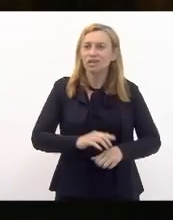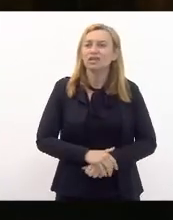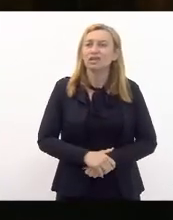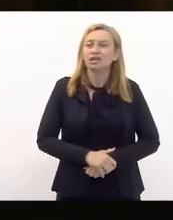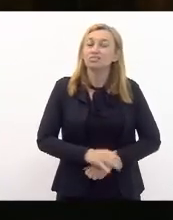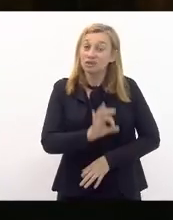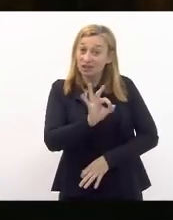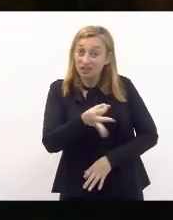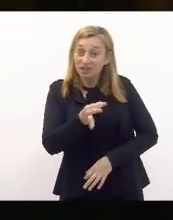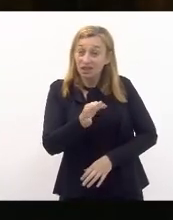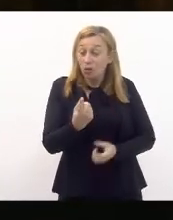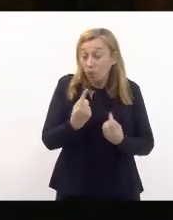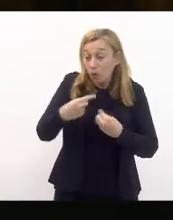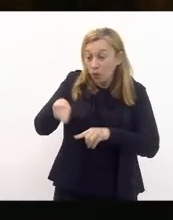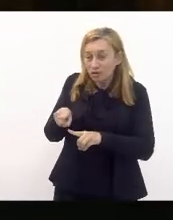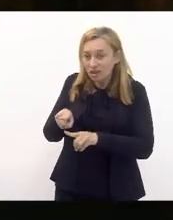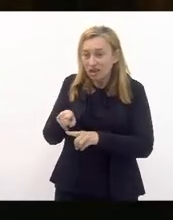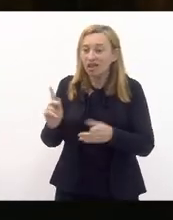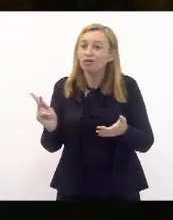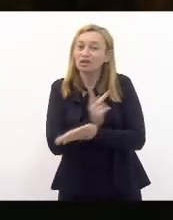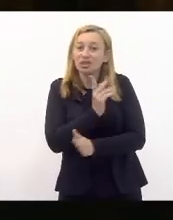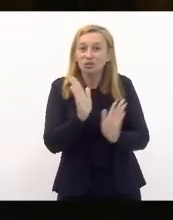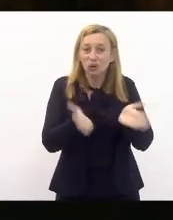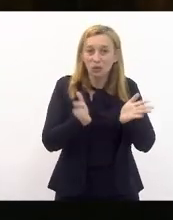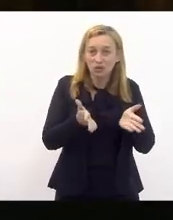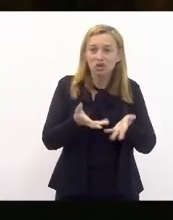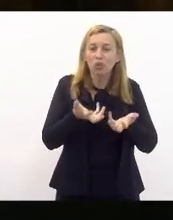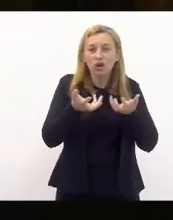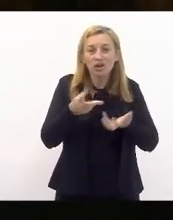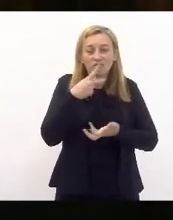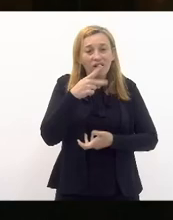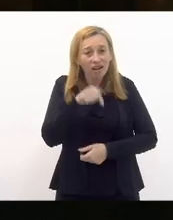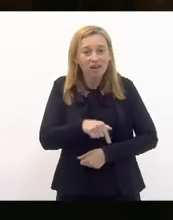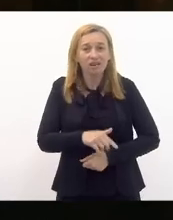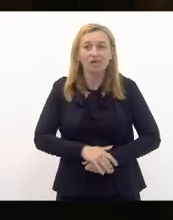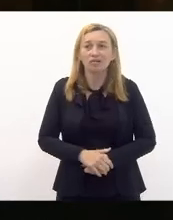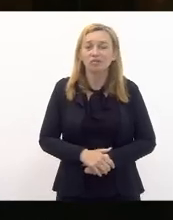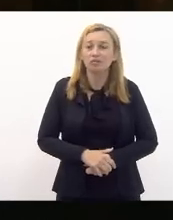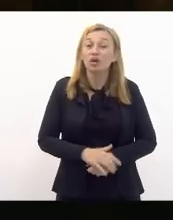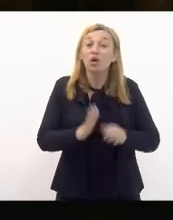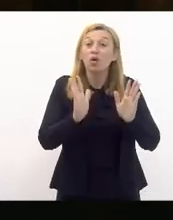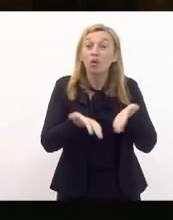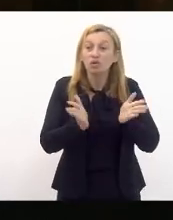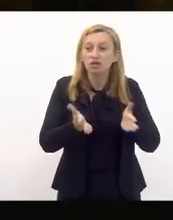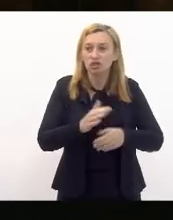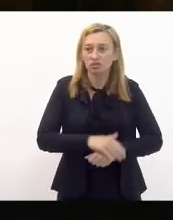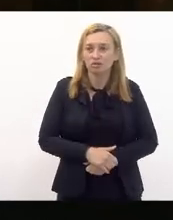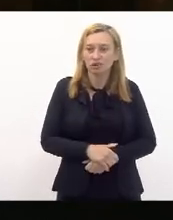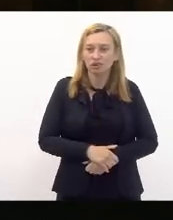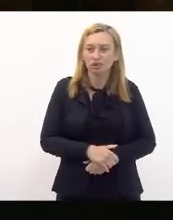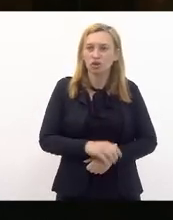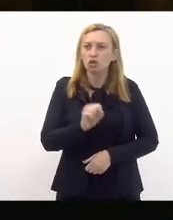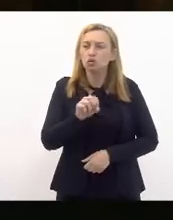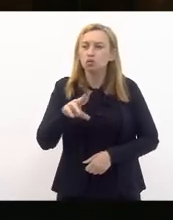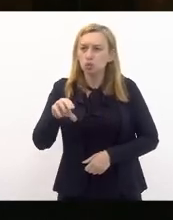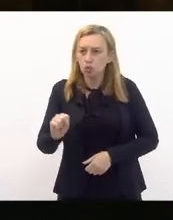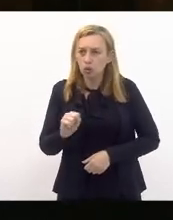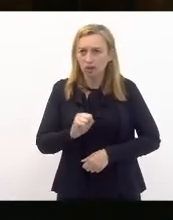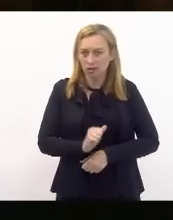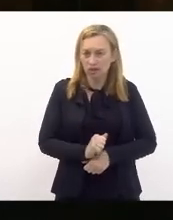foi por isso que deu certo e ao contrário do que acontece hoje eu quero falar aqui que hoje o suas